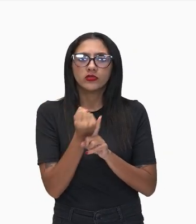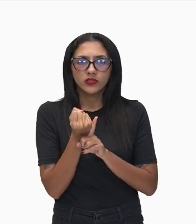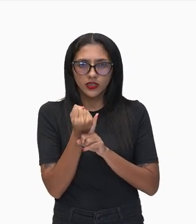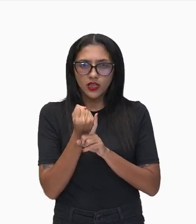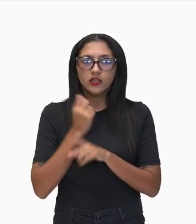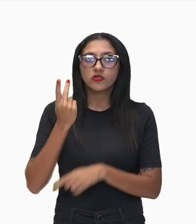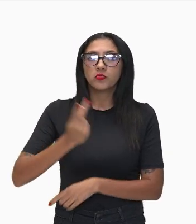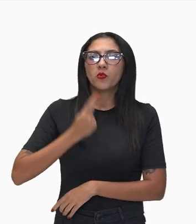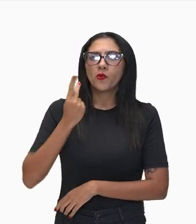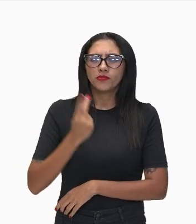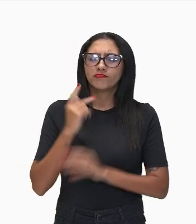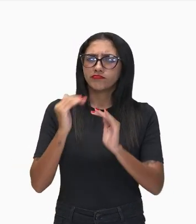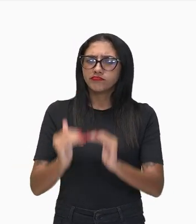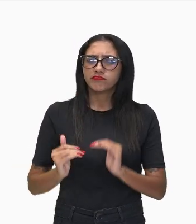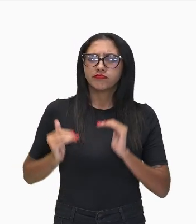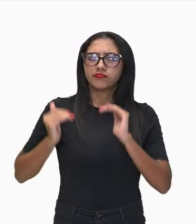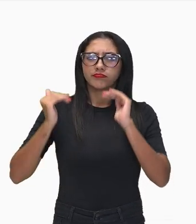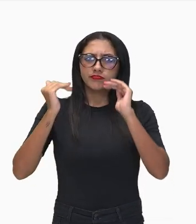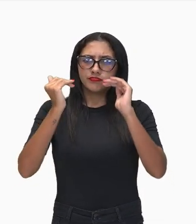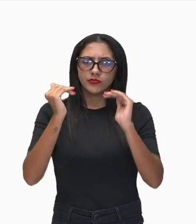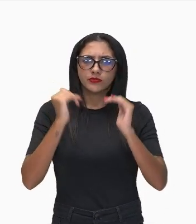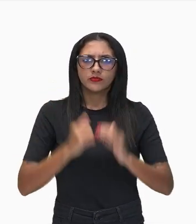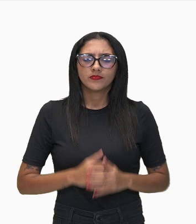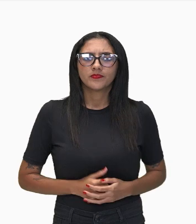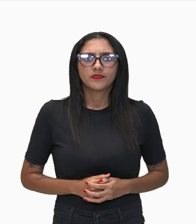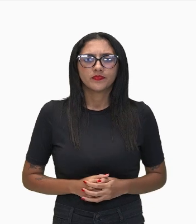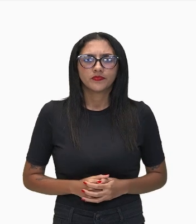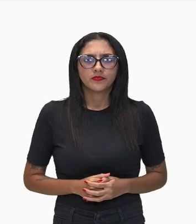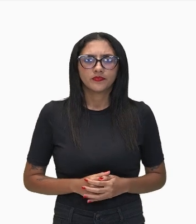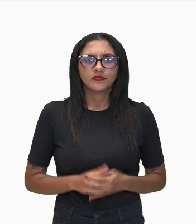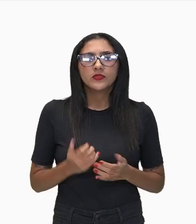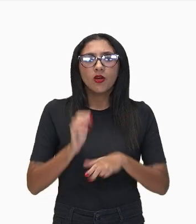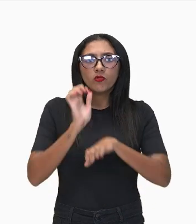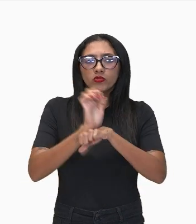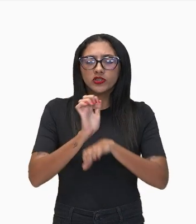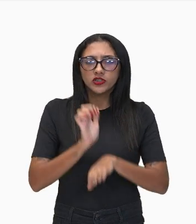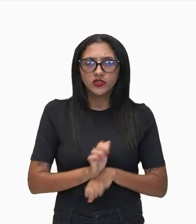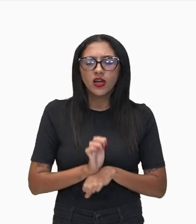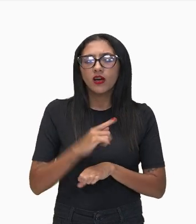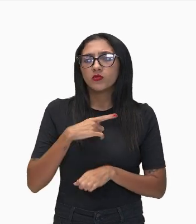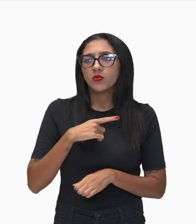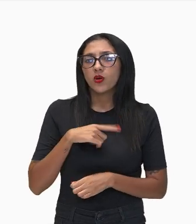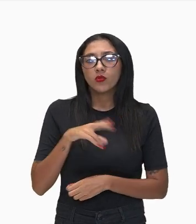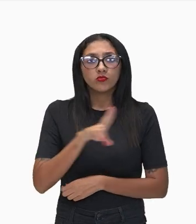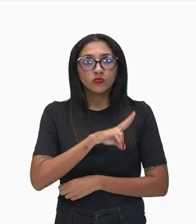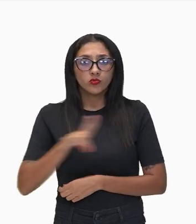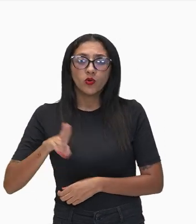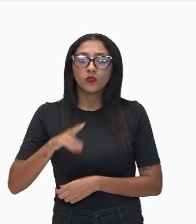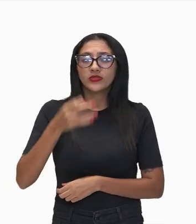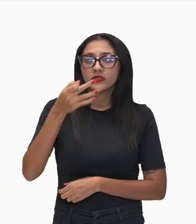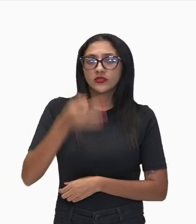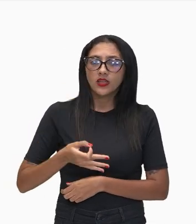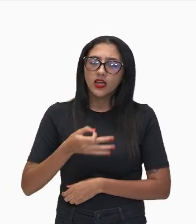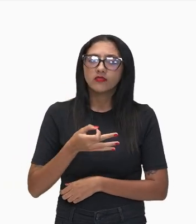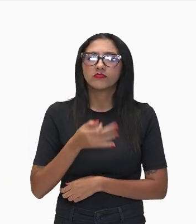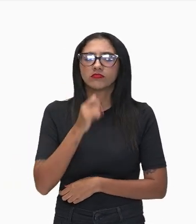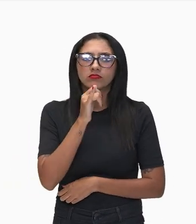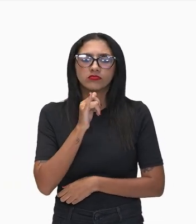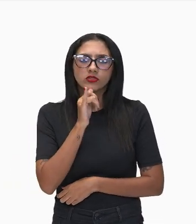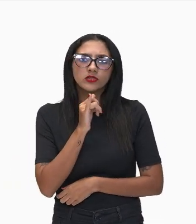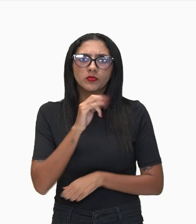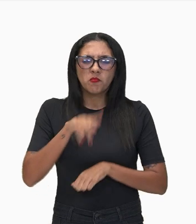político-territorial soberana, né? Então, o Estado-nação é o nome oficial que se dá àquele país